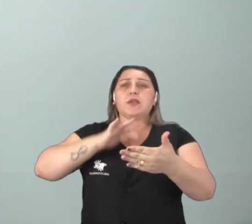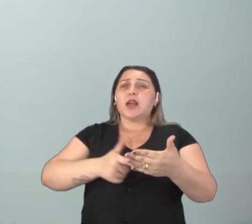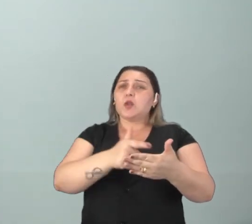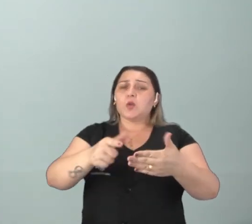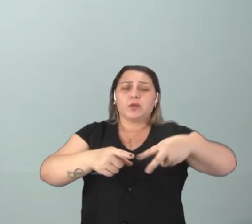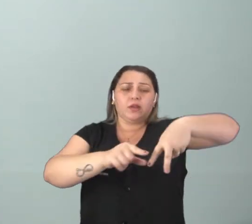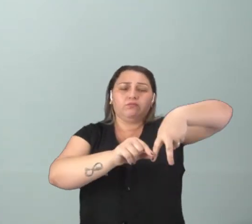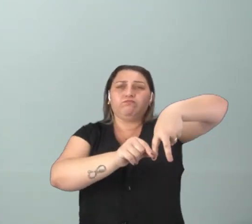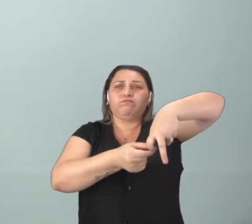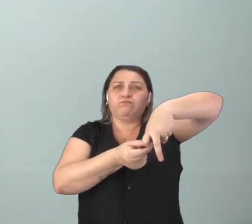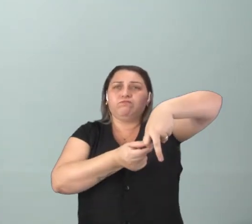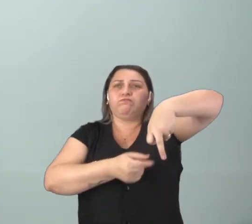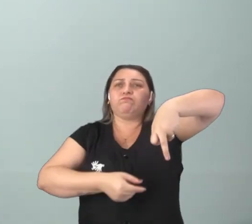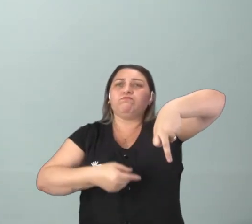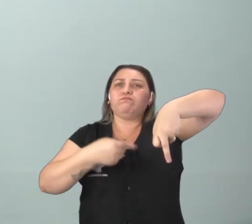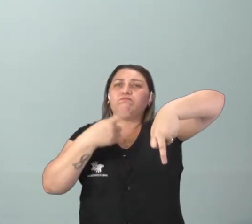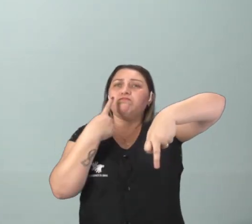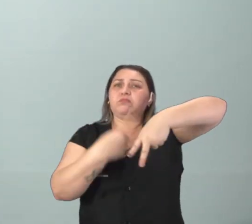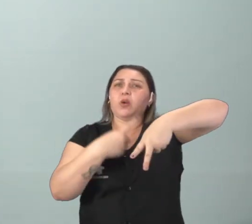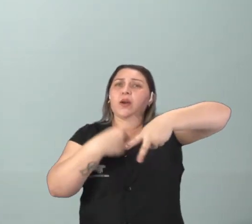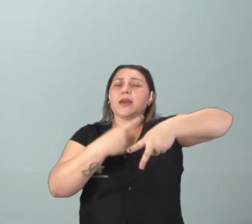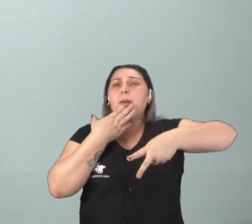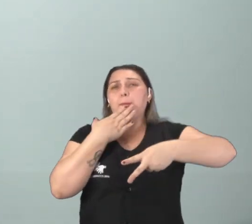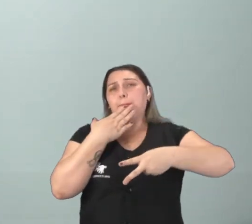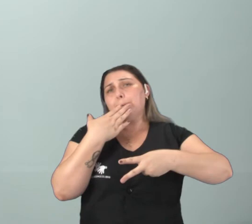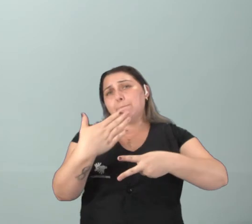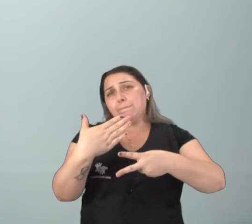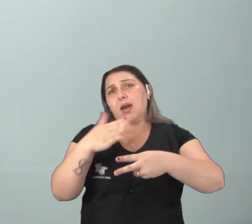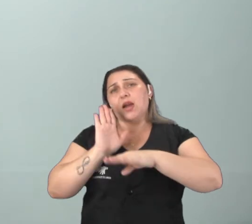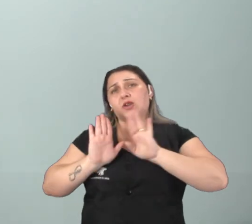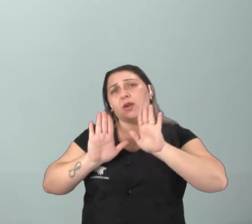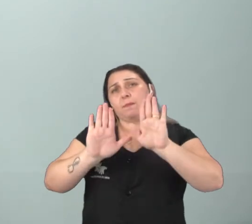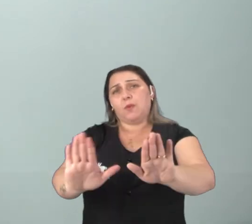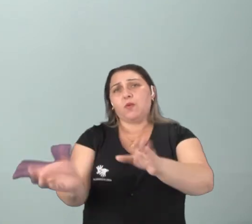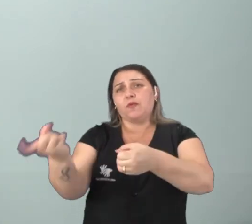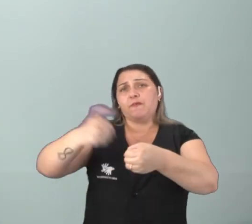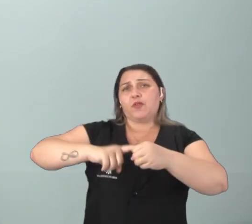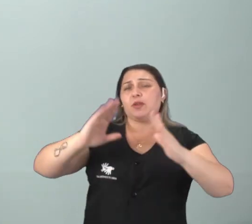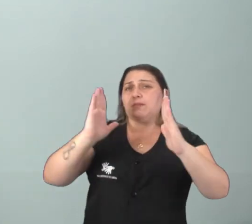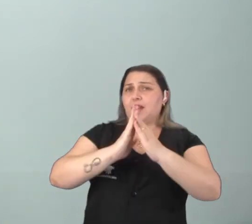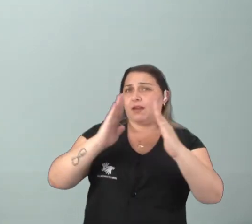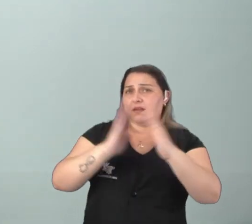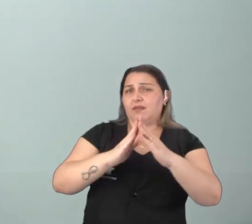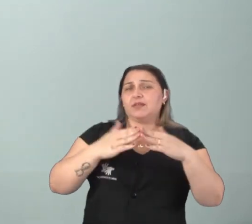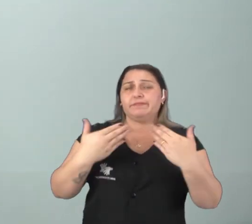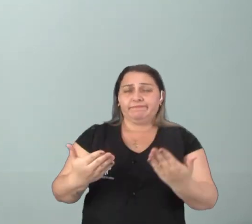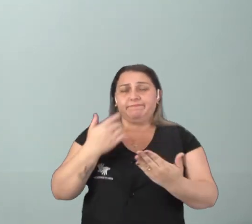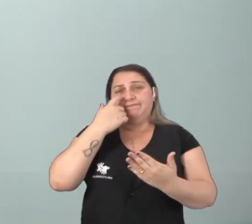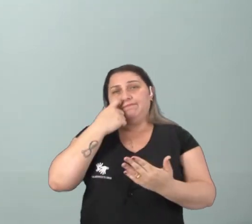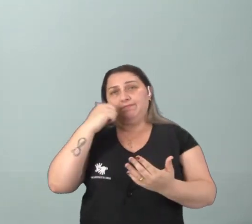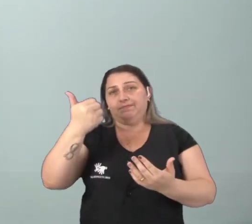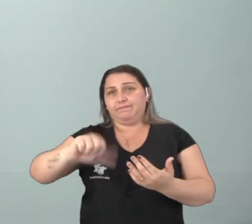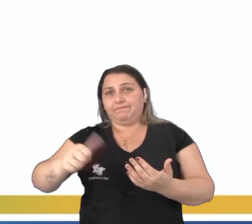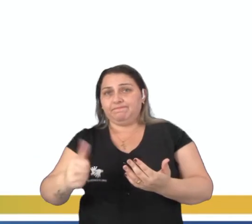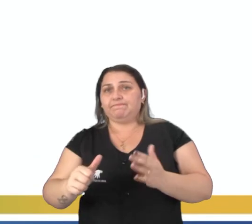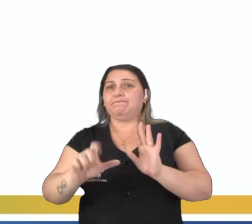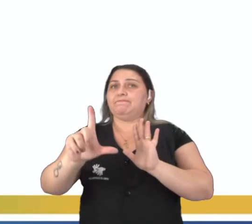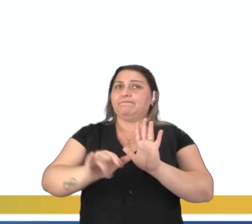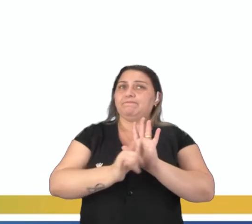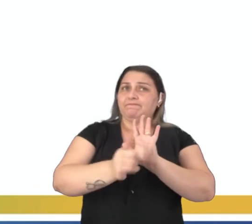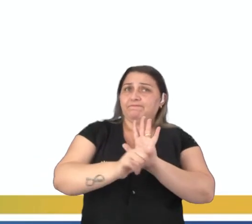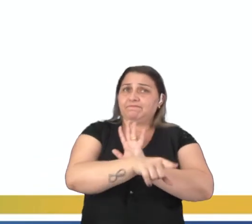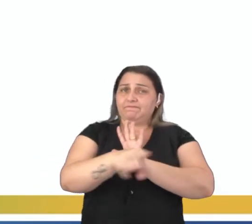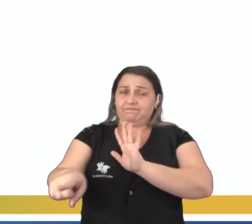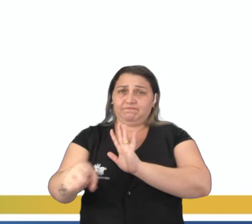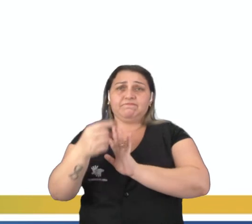tenha pernas, porque ela pede que a empurrem de volta para casa. É assim que o miniconto finaliza. Então vamos ver a análise desse miniconto. Foi isso